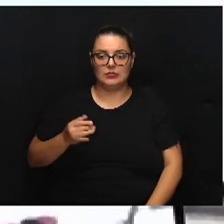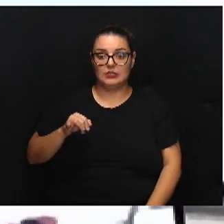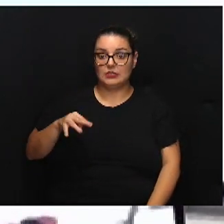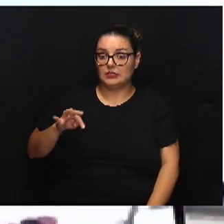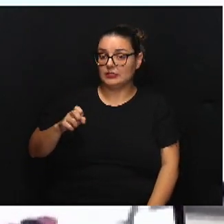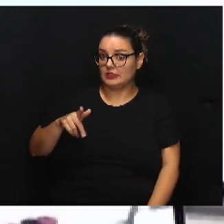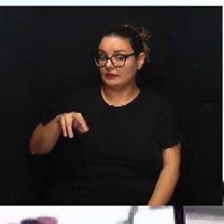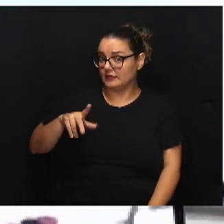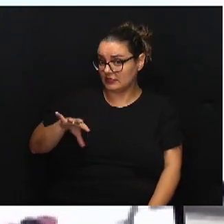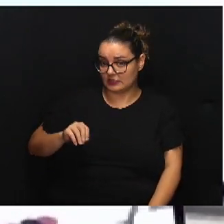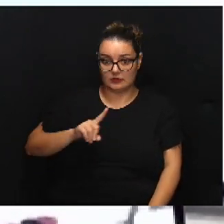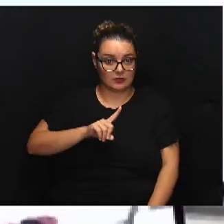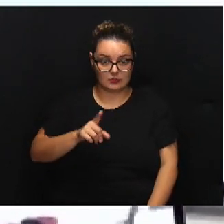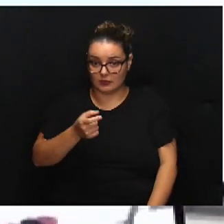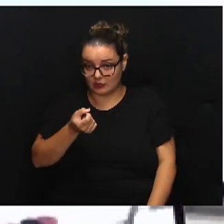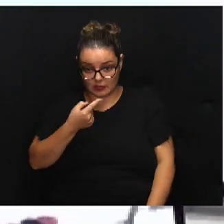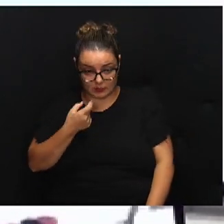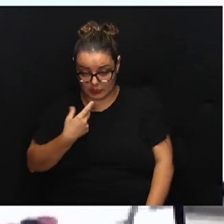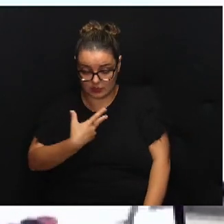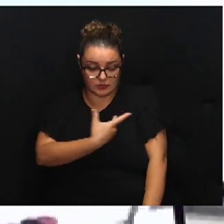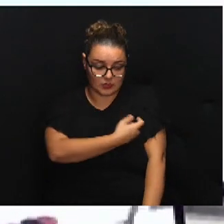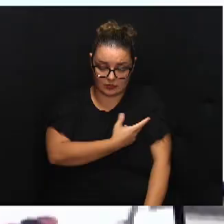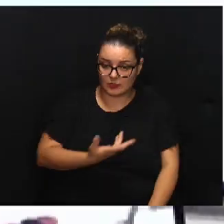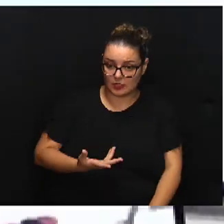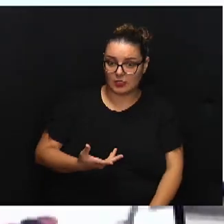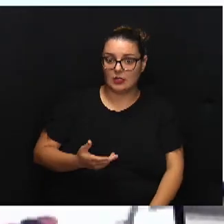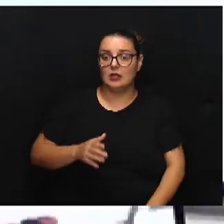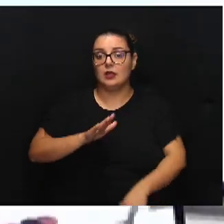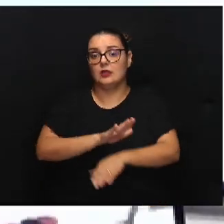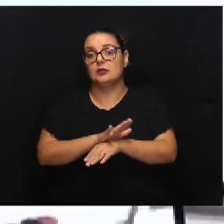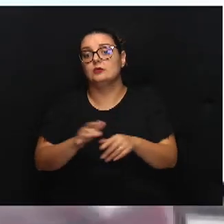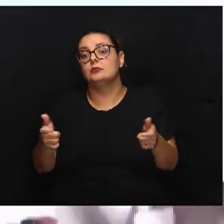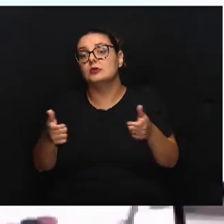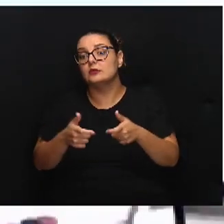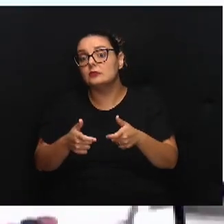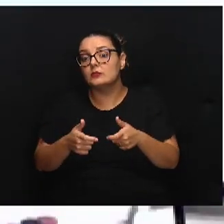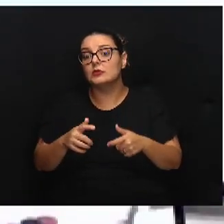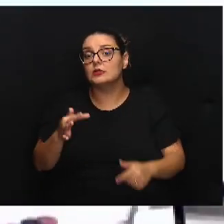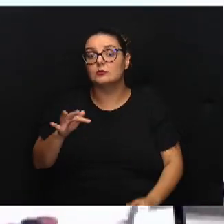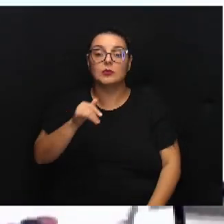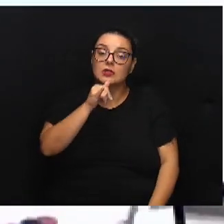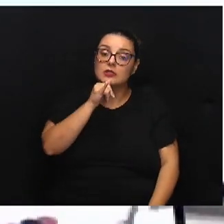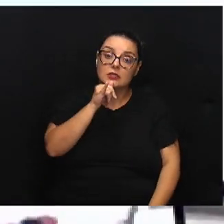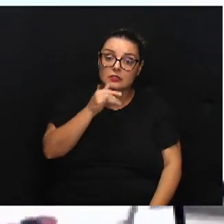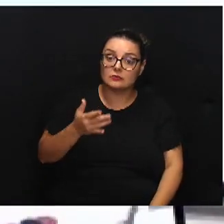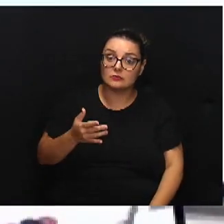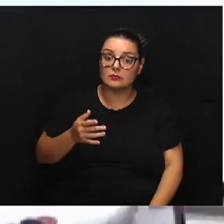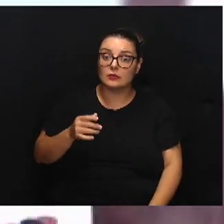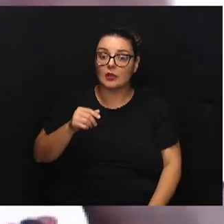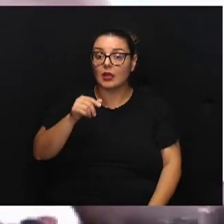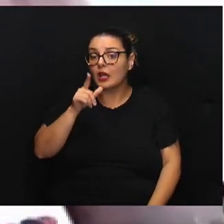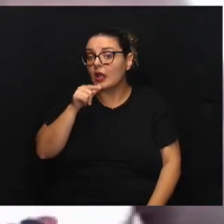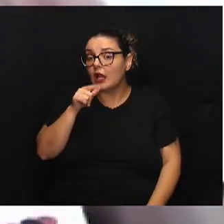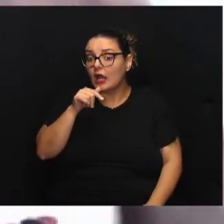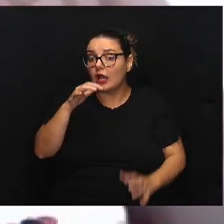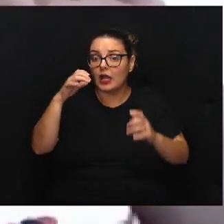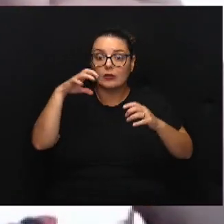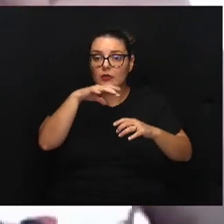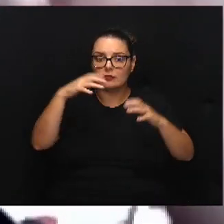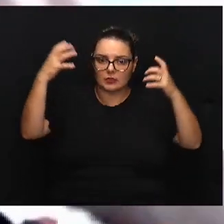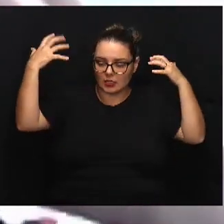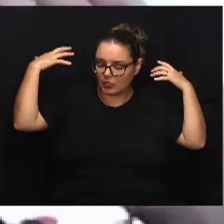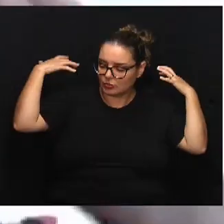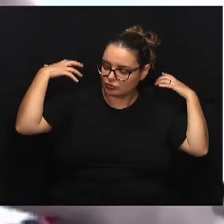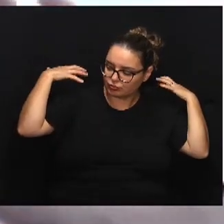são medicamentosas também contribuem para reduzir essa dor. Por exemplo, água quente nas costas. Eu sou